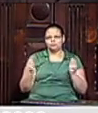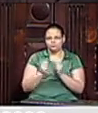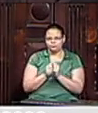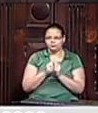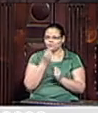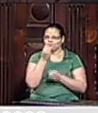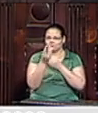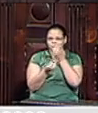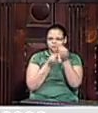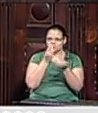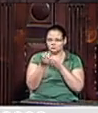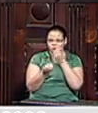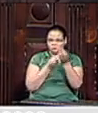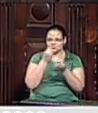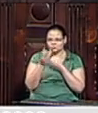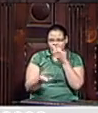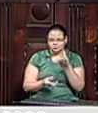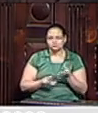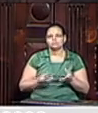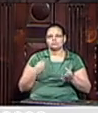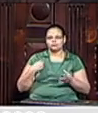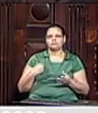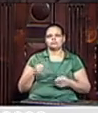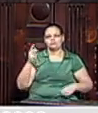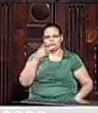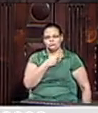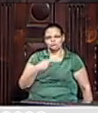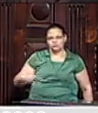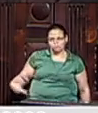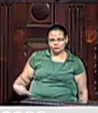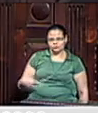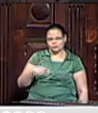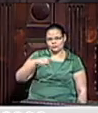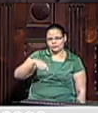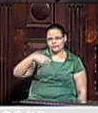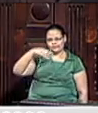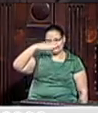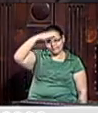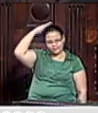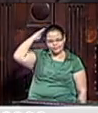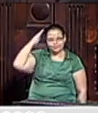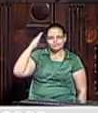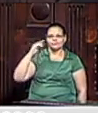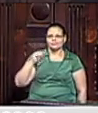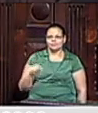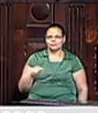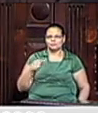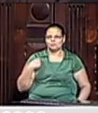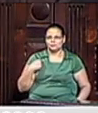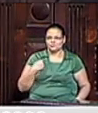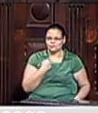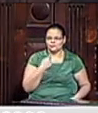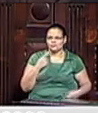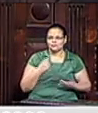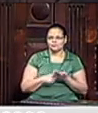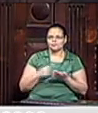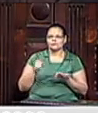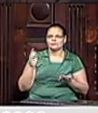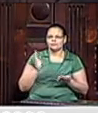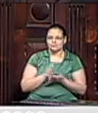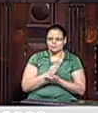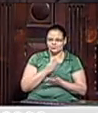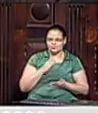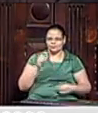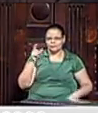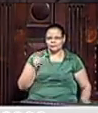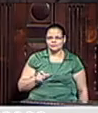de denúncias envolvendo o presidente golpista e usurpador Michel Temer e o